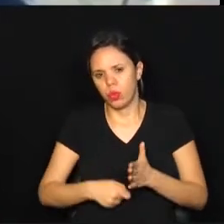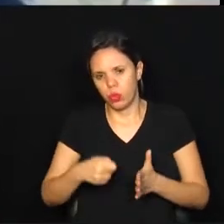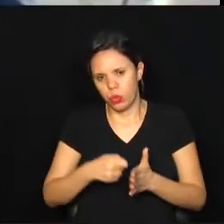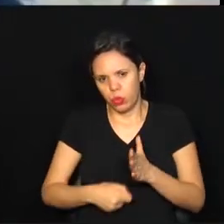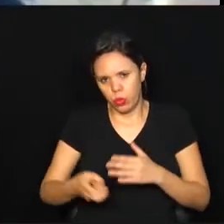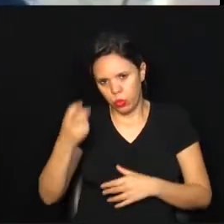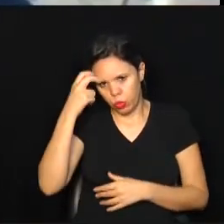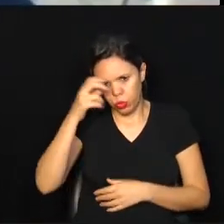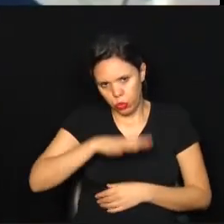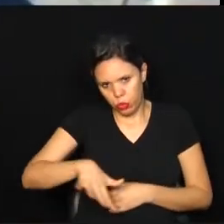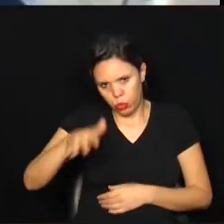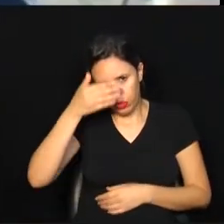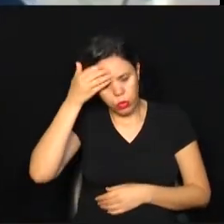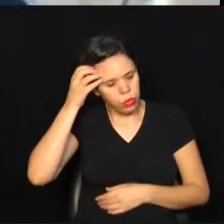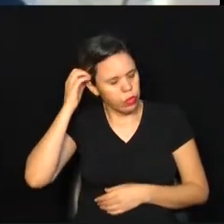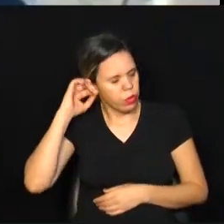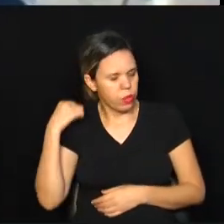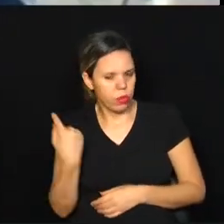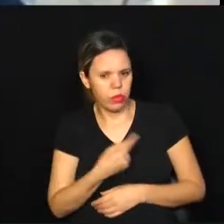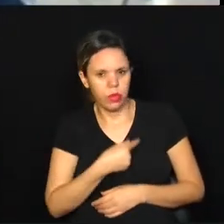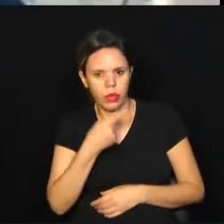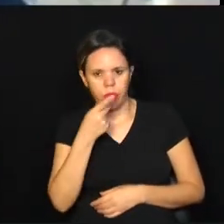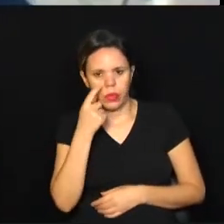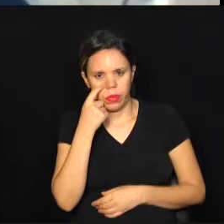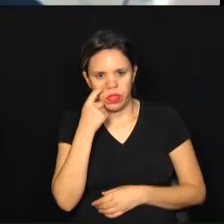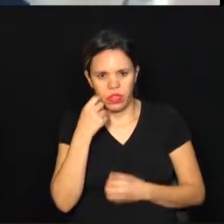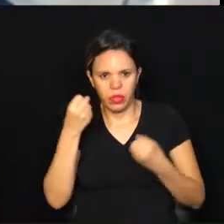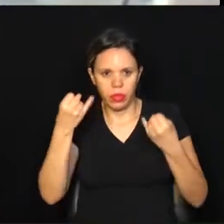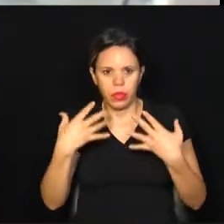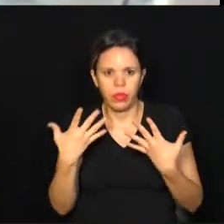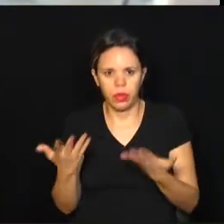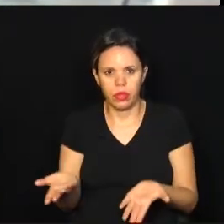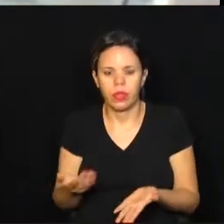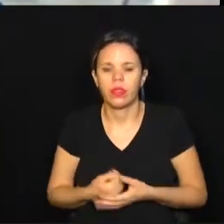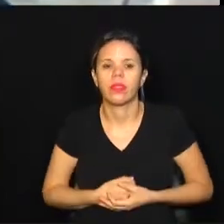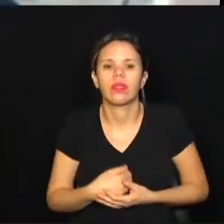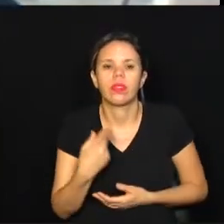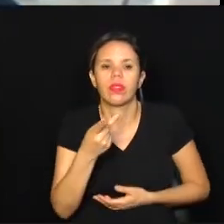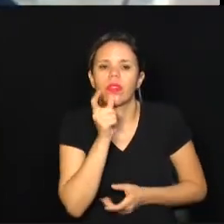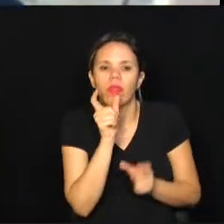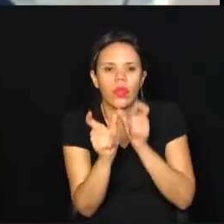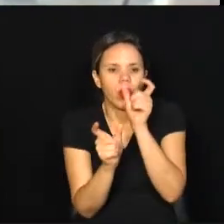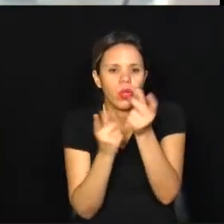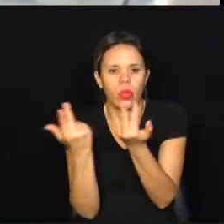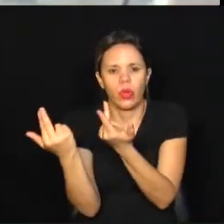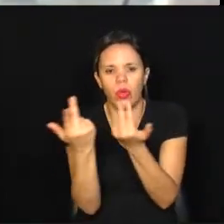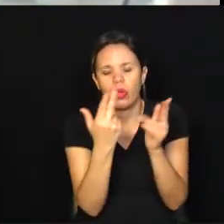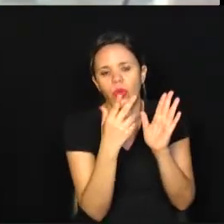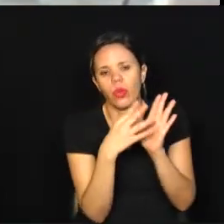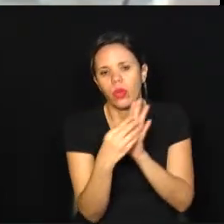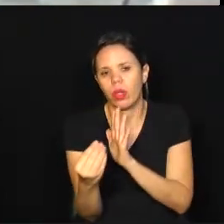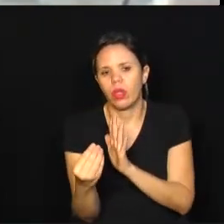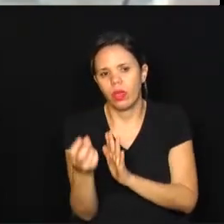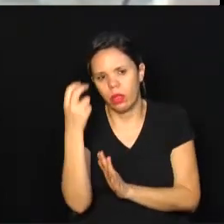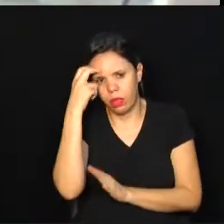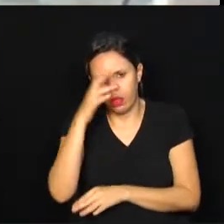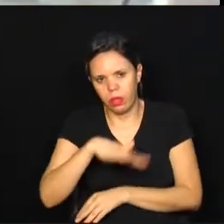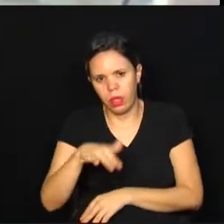Culturais. E nós estávamos dizendo justamente as suas palavras, quer dizer, a